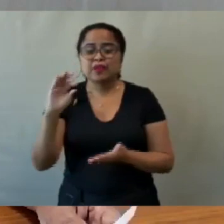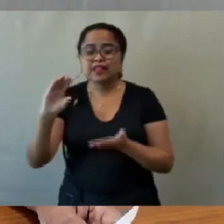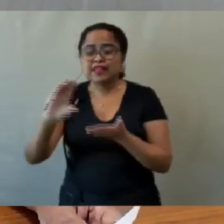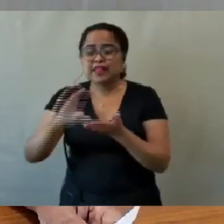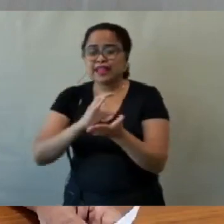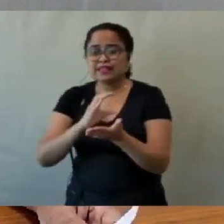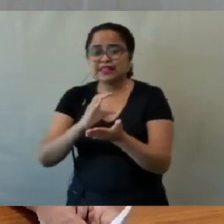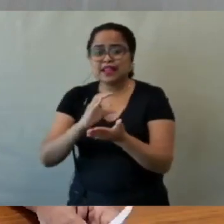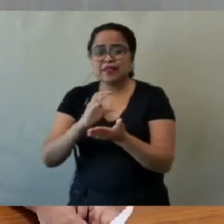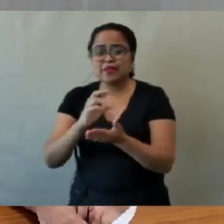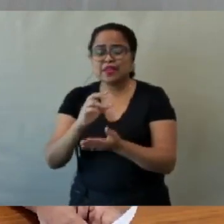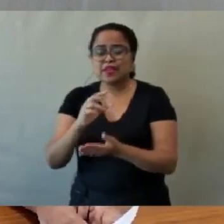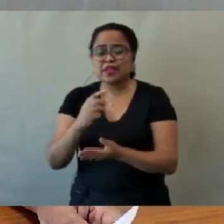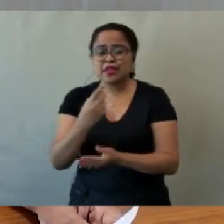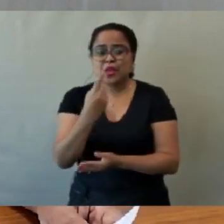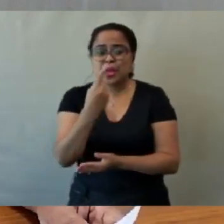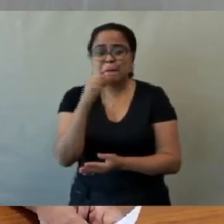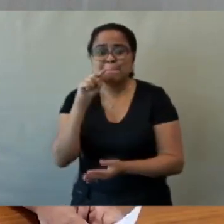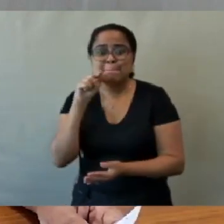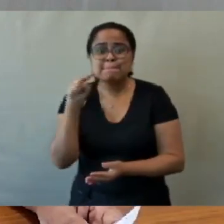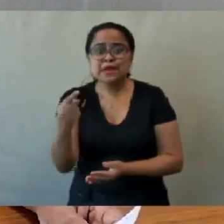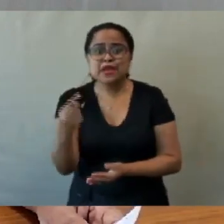come?